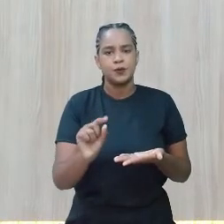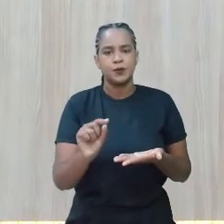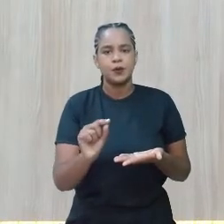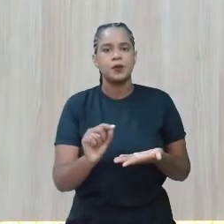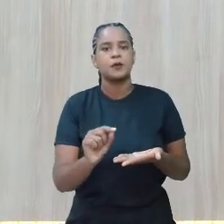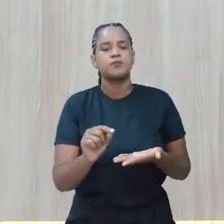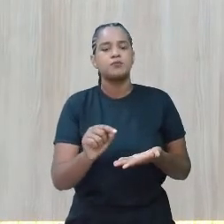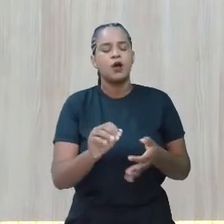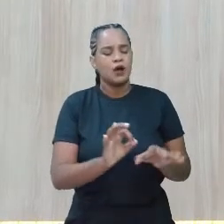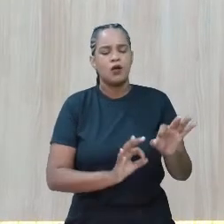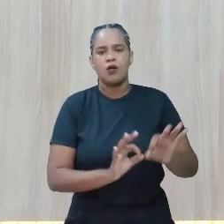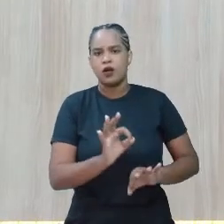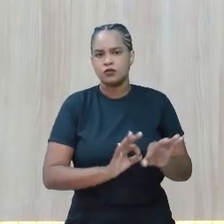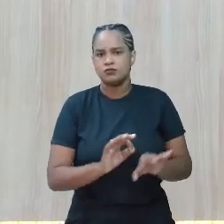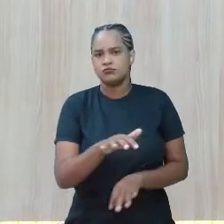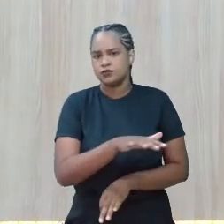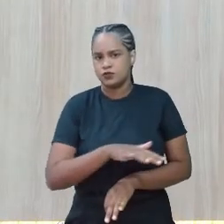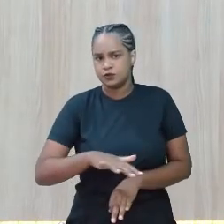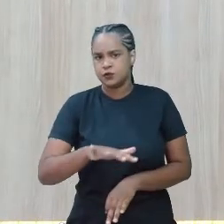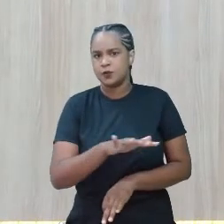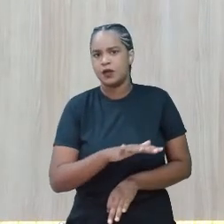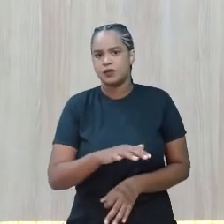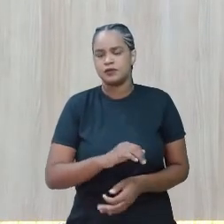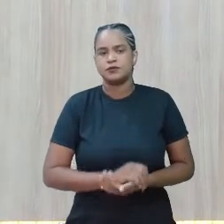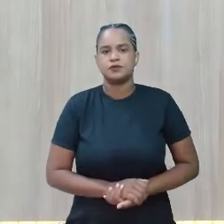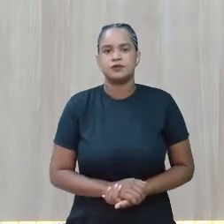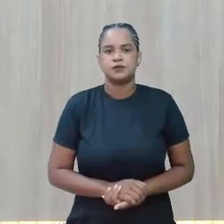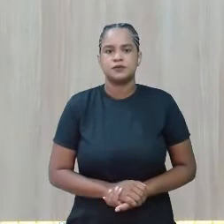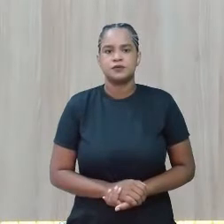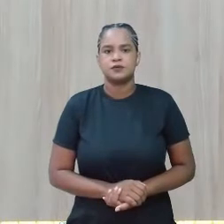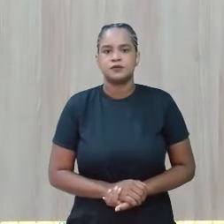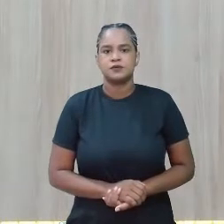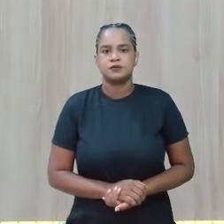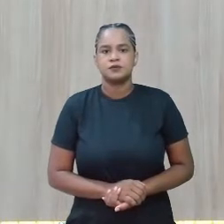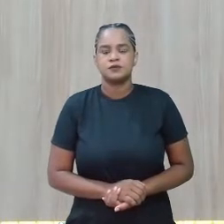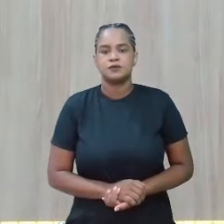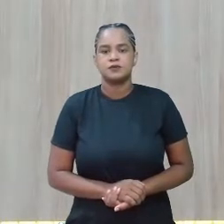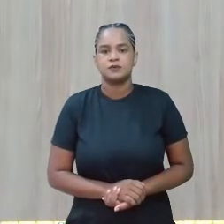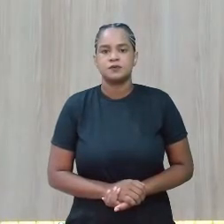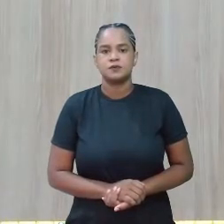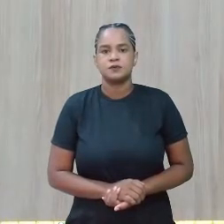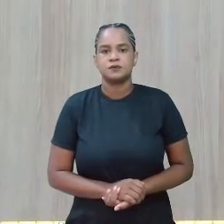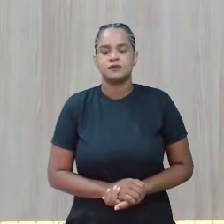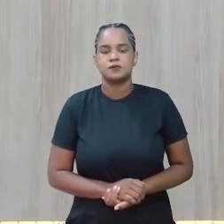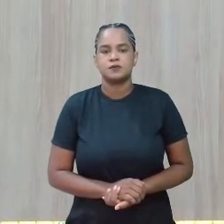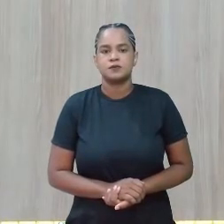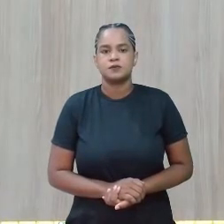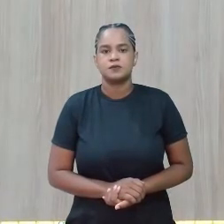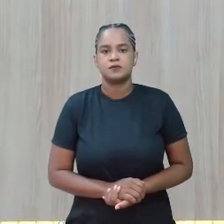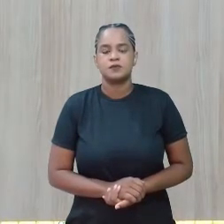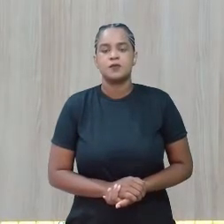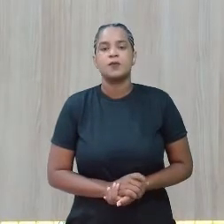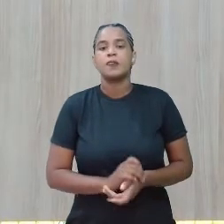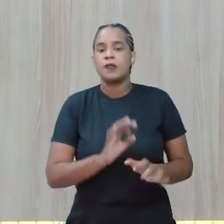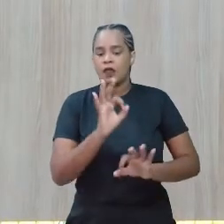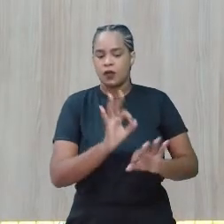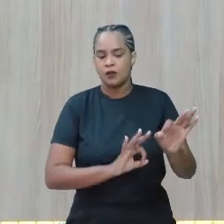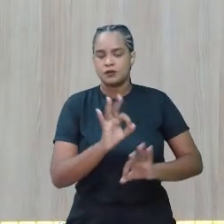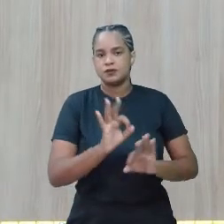o ambiente de vocês. Me ajuda aí, Billy, não é?